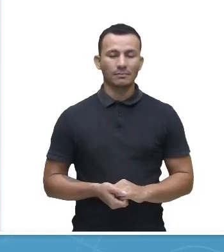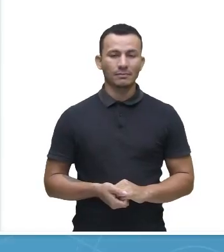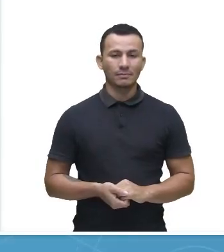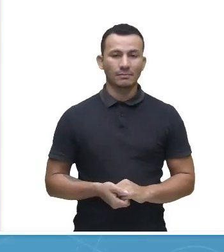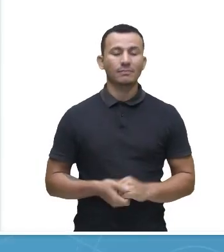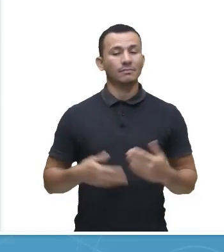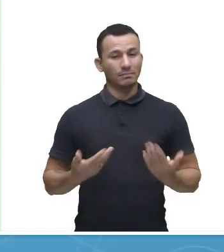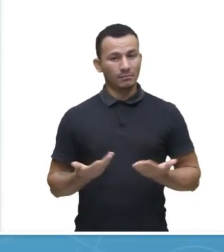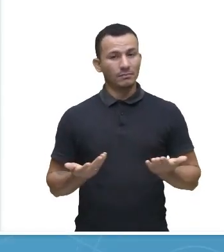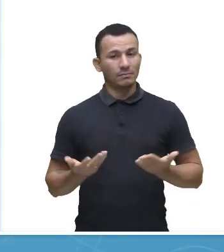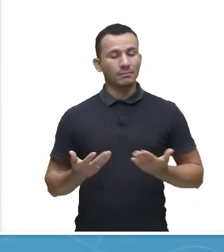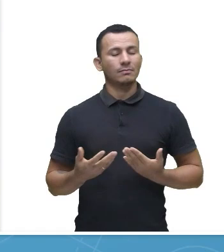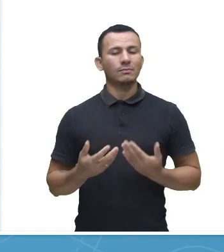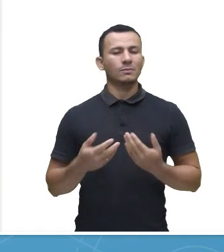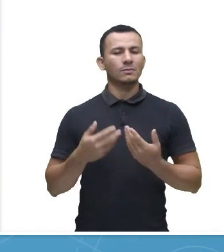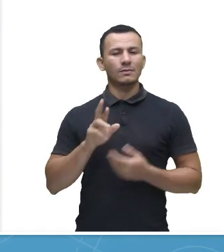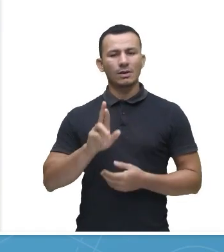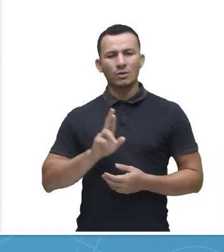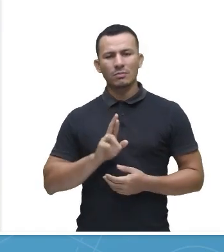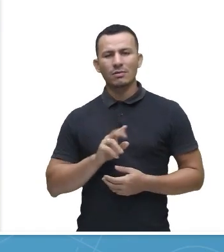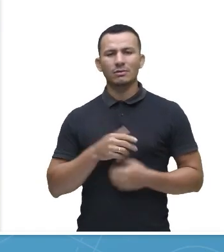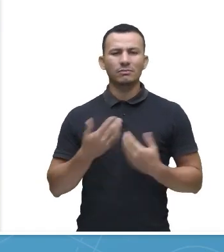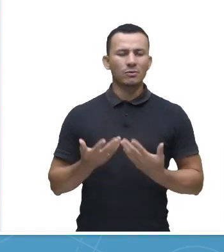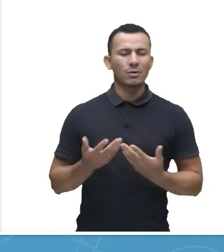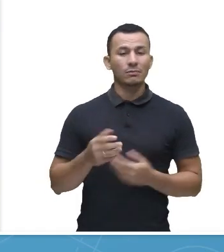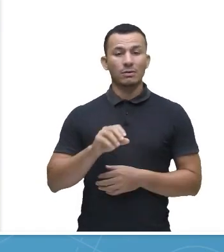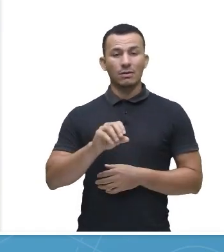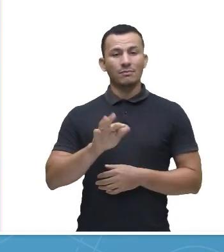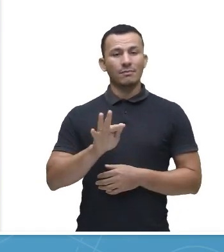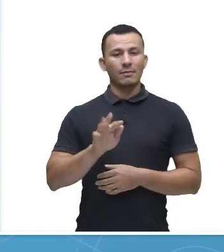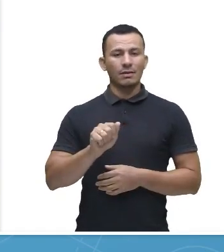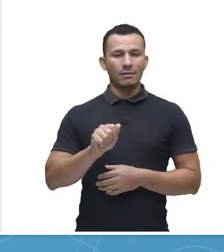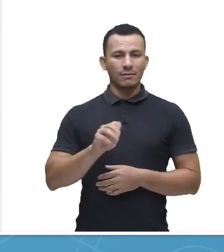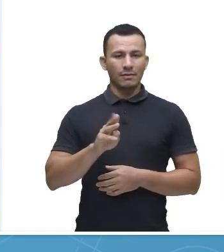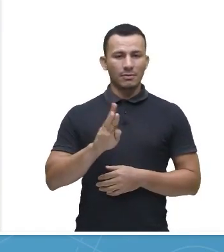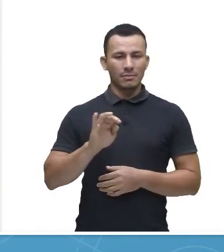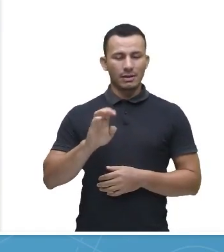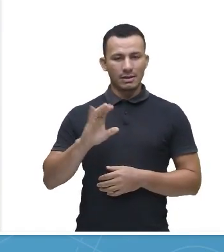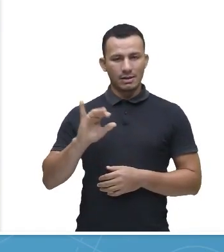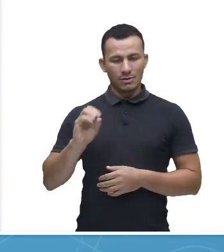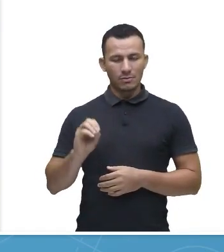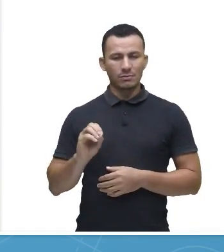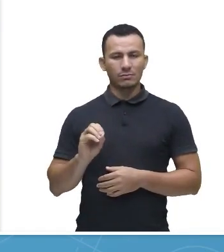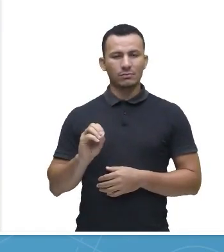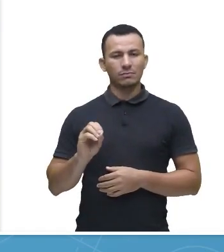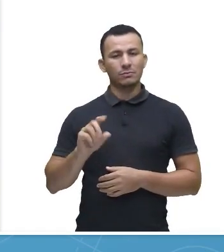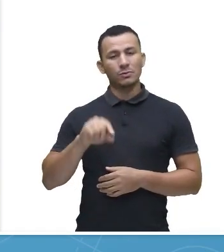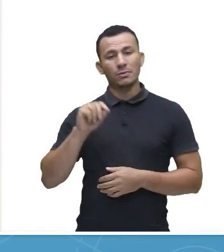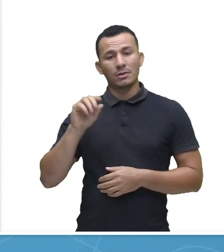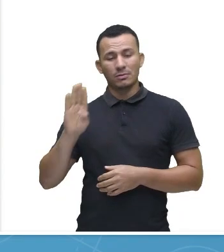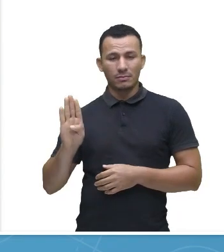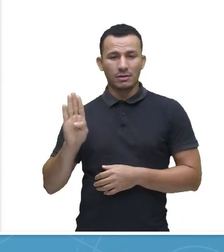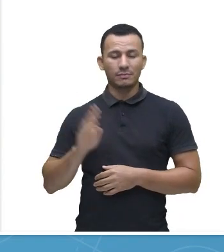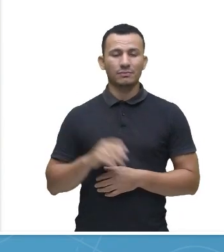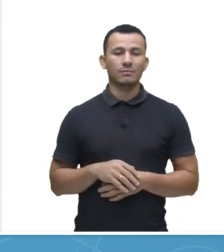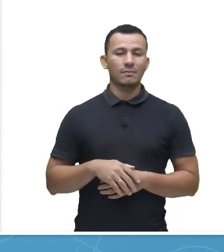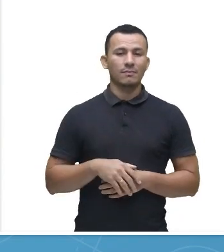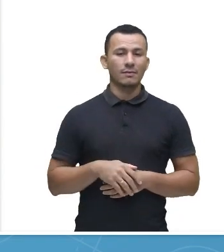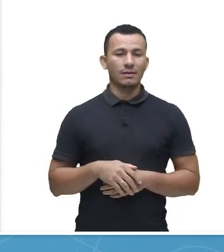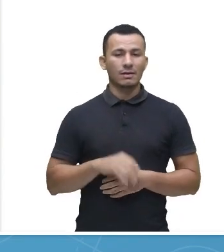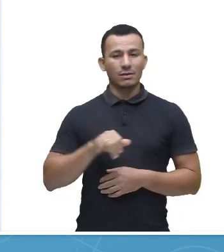Voltamos e agora vamos ver a resposta de vocês. O Fabrício respondeu a letra B. Arliane respondeu a letra